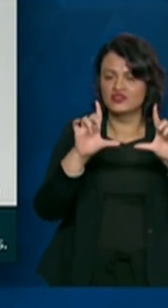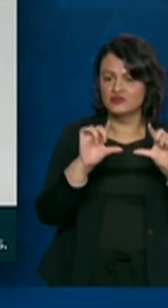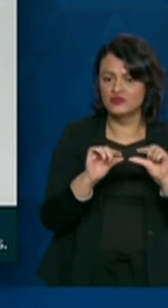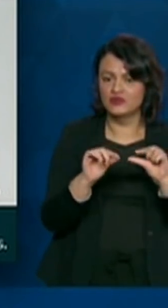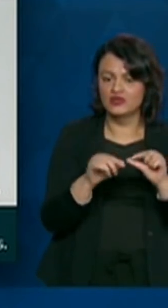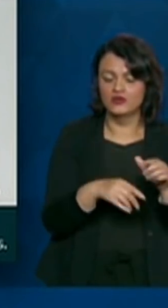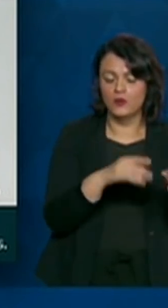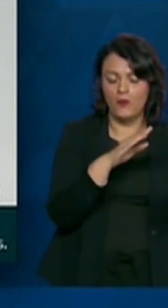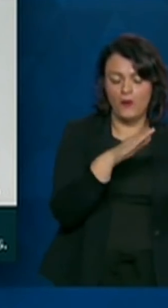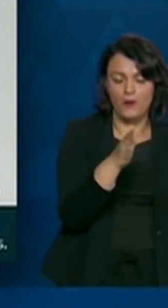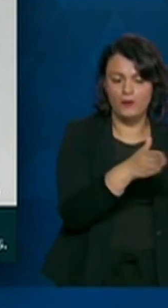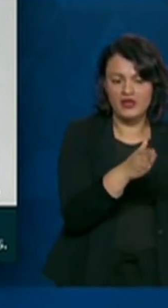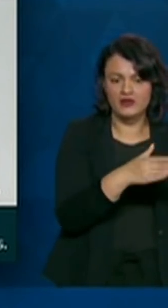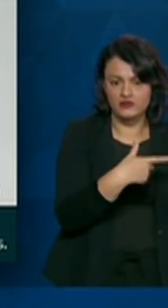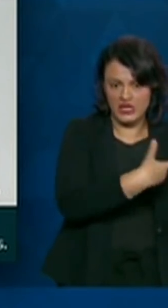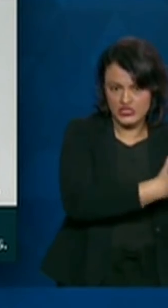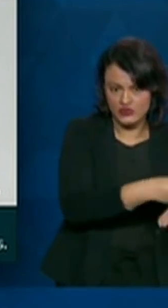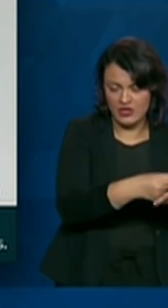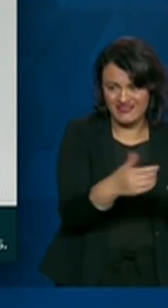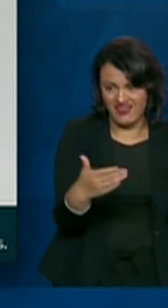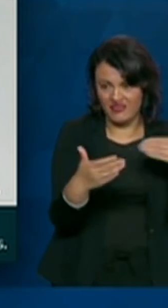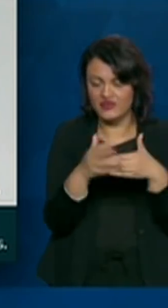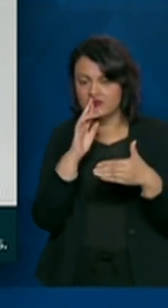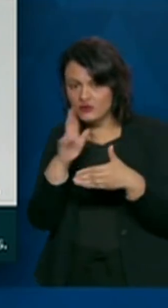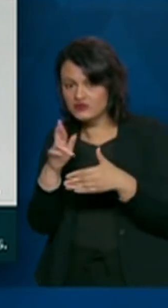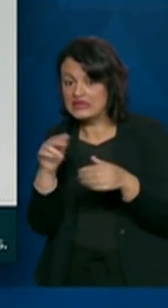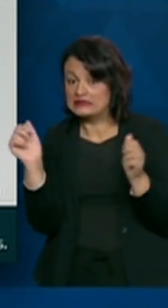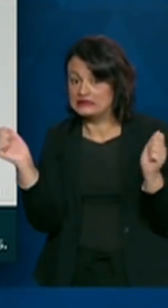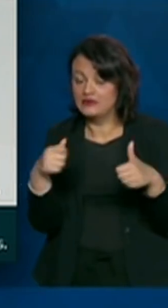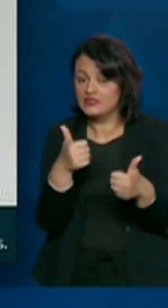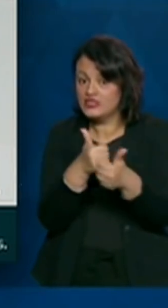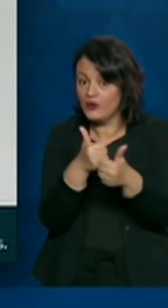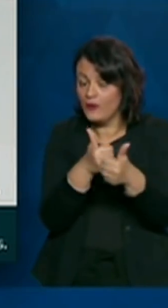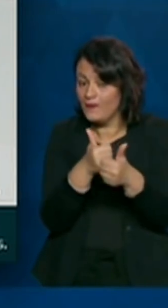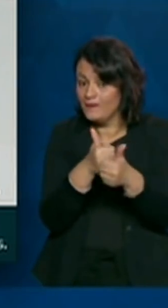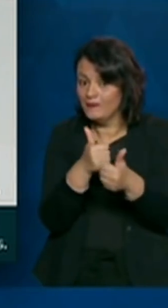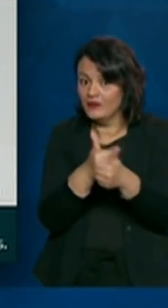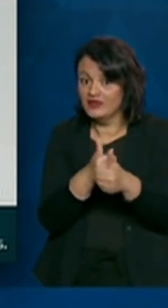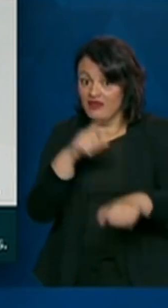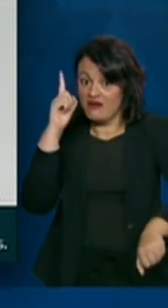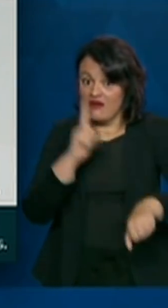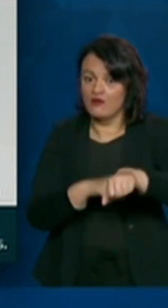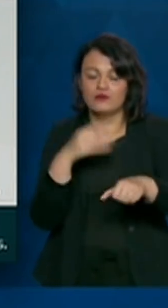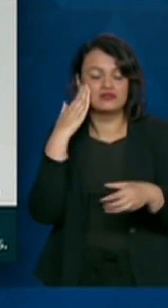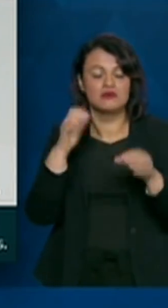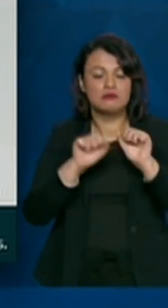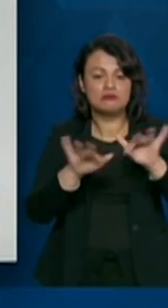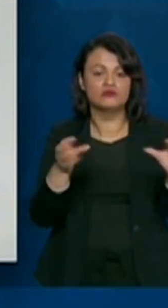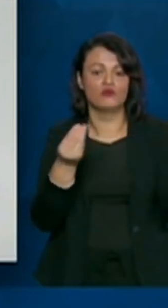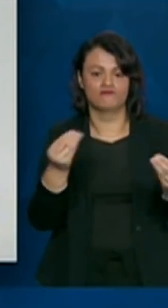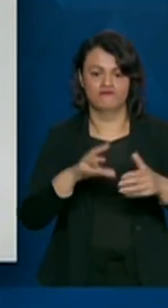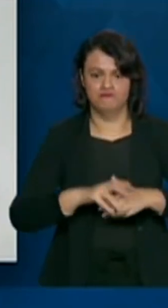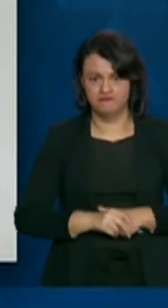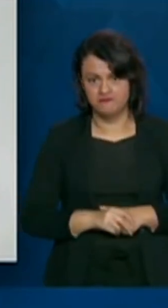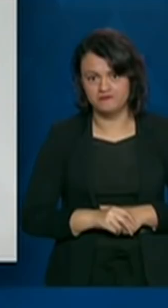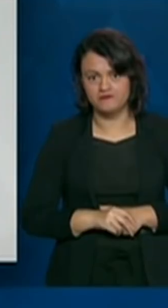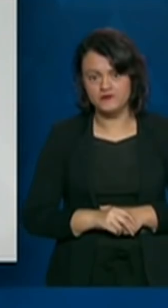a coleta e o resultado, a gente consegue ter um acompanhamento em tempo real da situação epidemiológica.